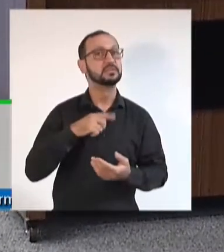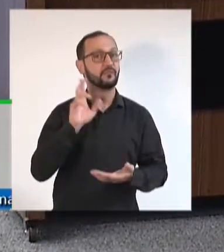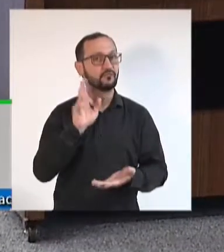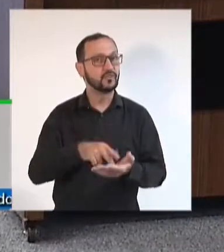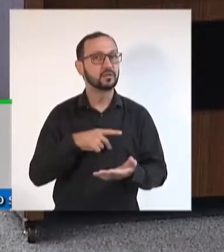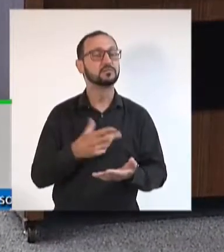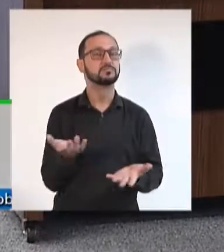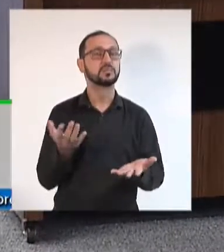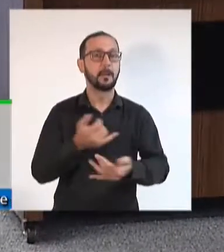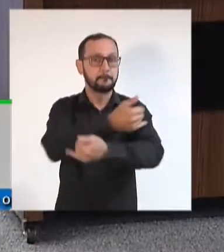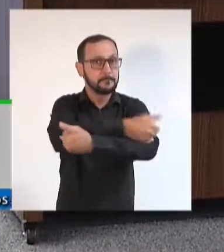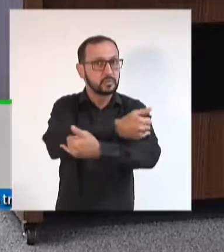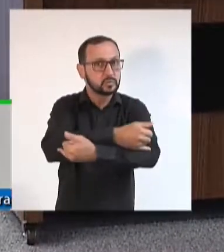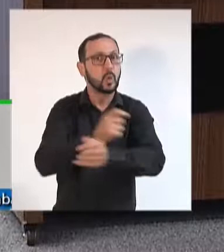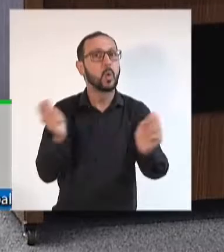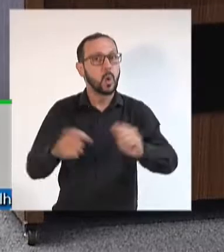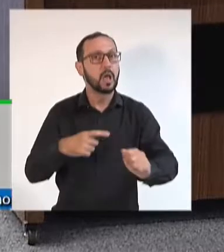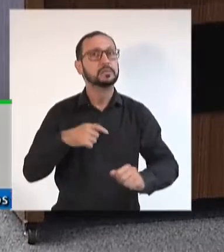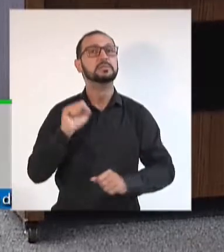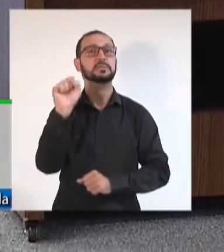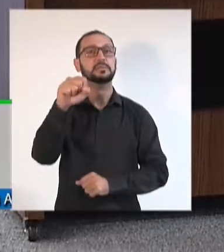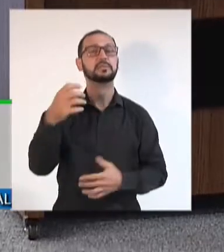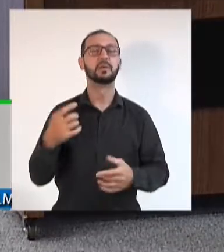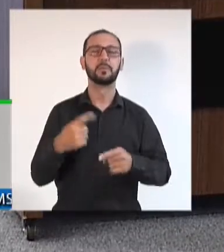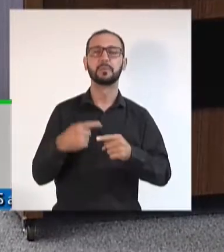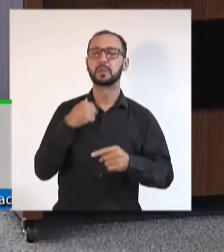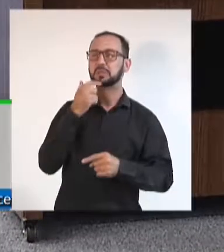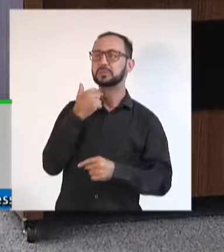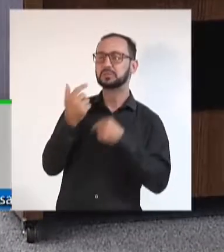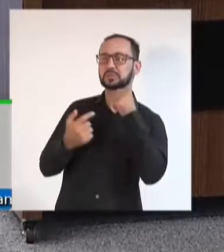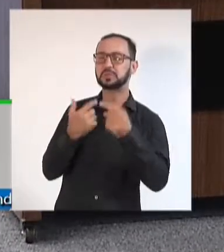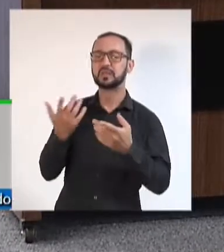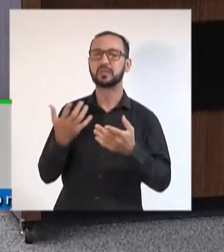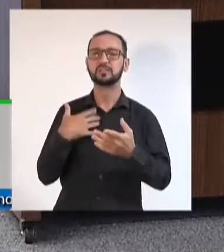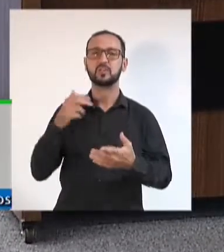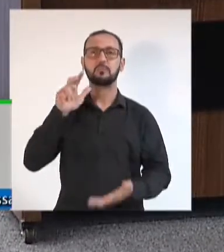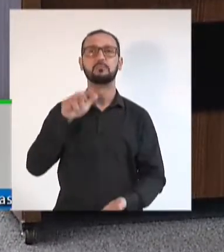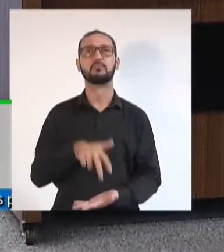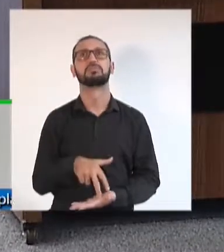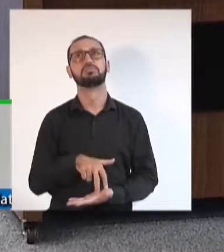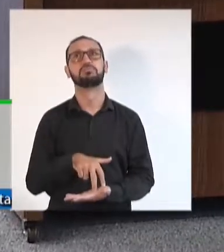mão de obra qualificada. E por que a gente não sai